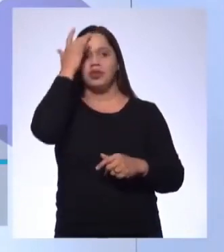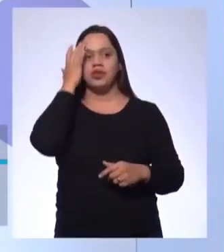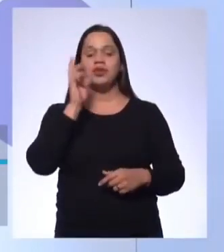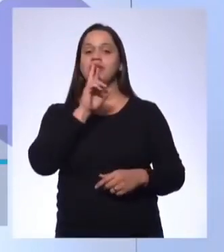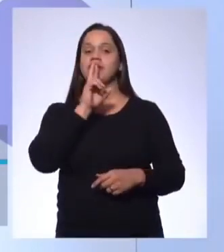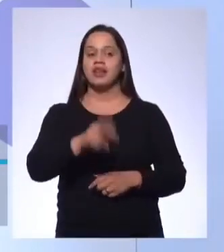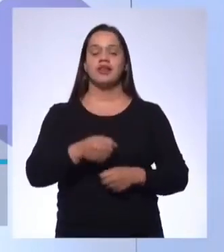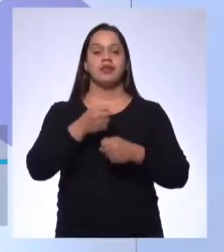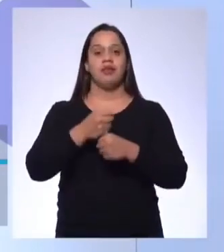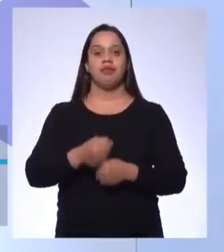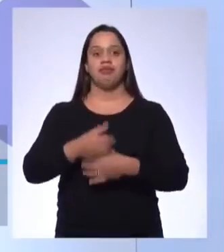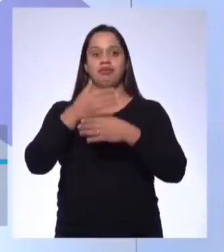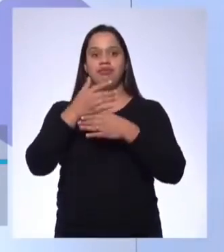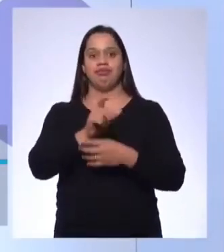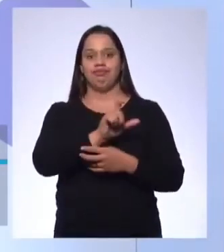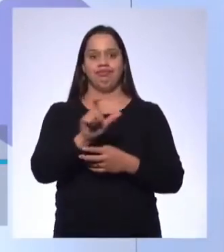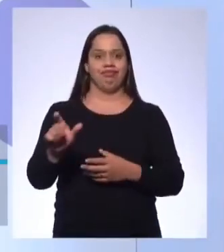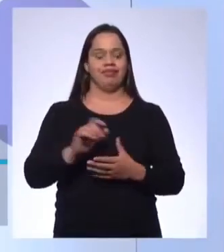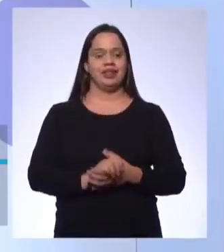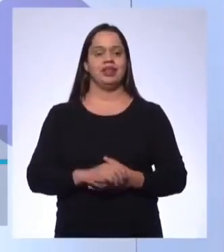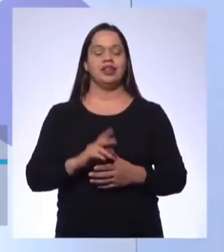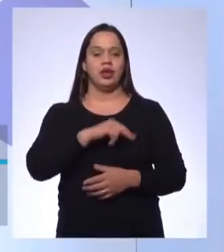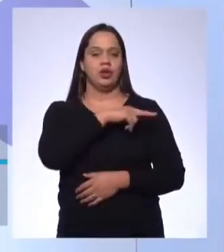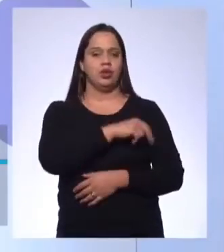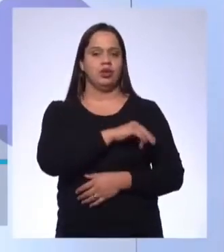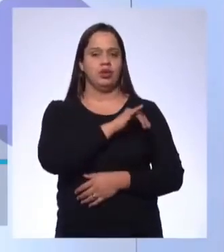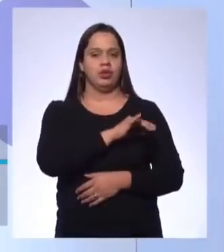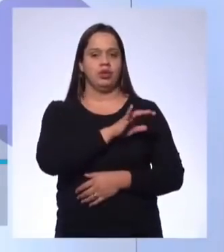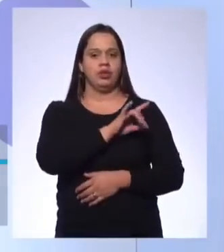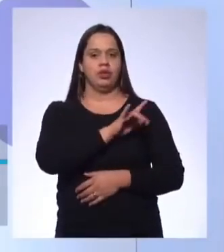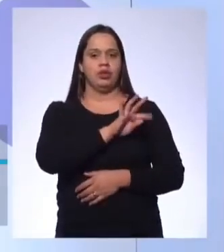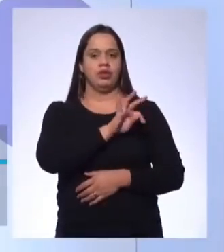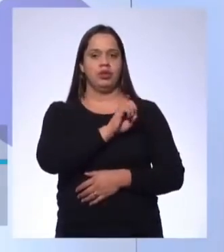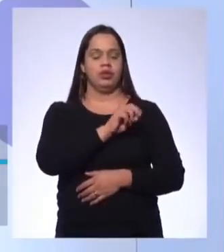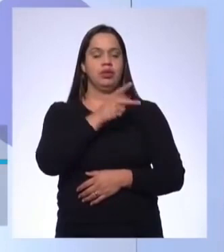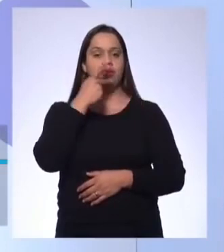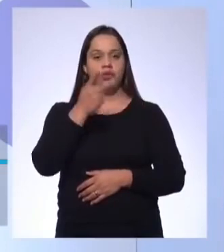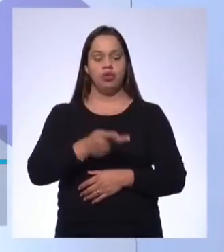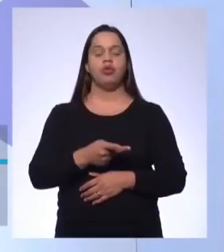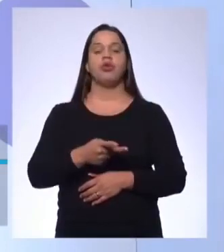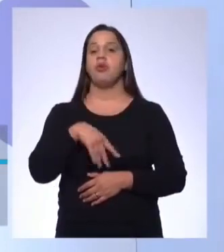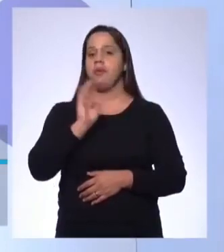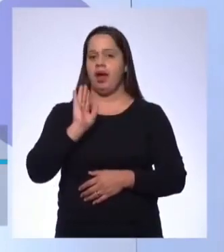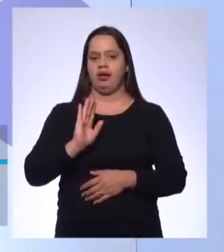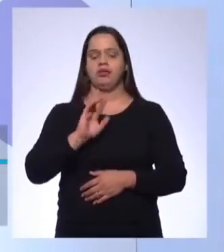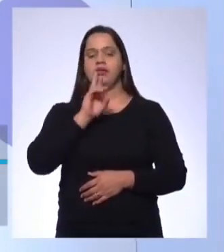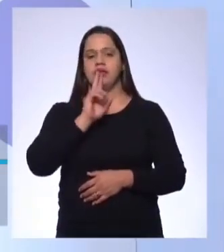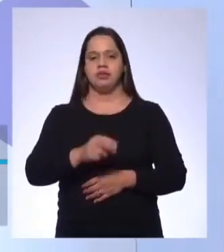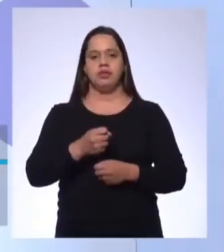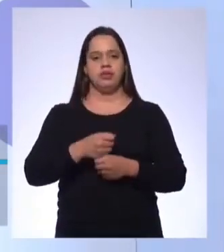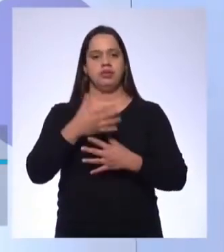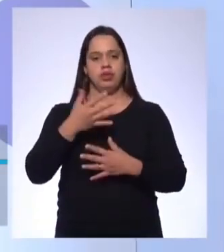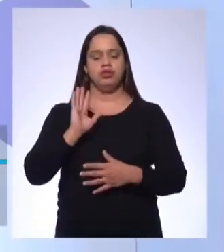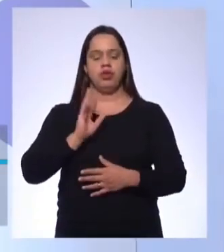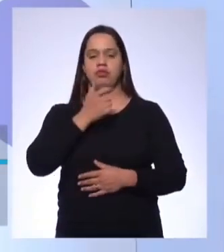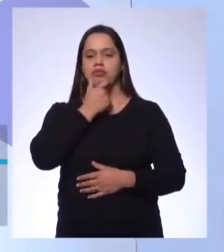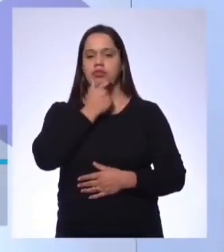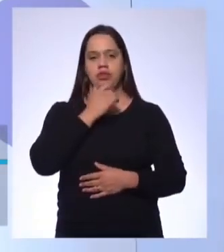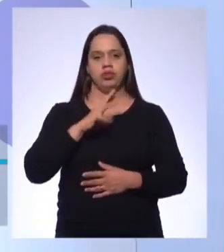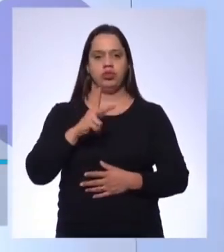uma palavra por vez. Não. Então, o Newton, por exemplo, foi a pessoa que acho que até agora colocou mais. Ele colocou disaster, cyclone, tropical, India,